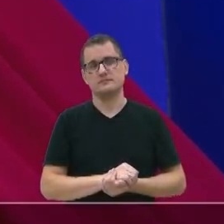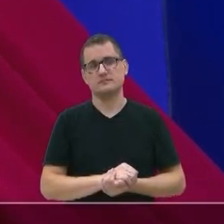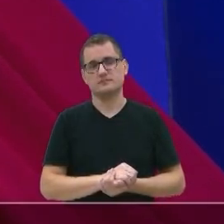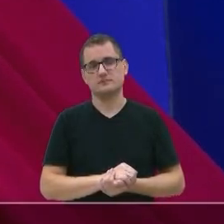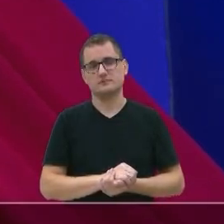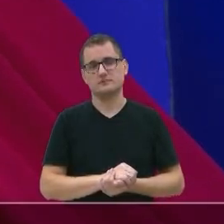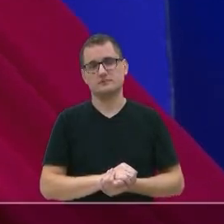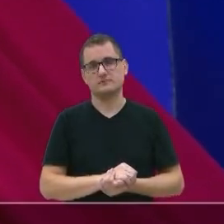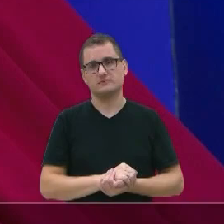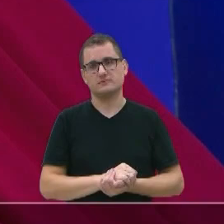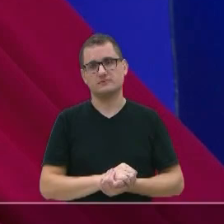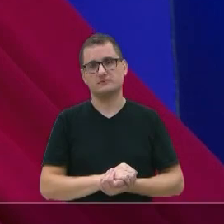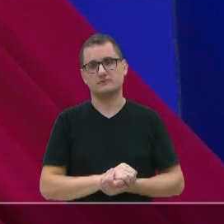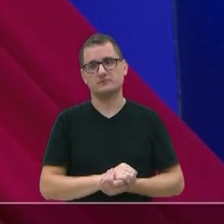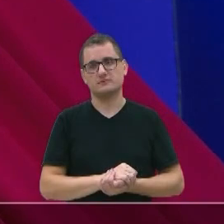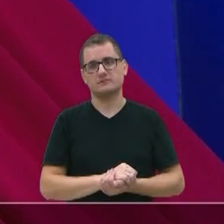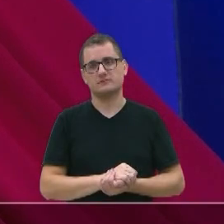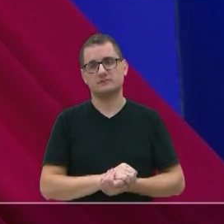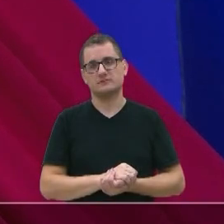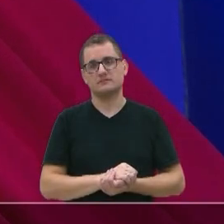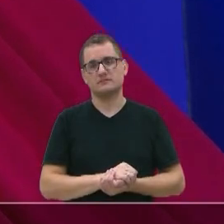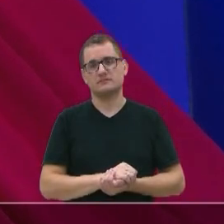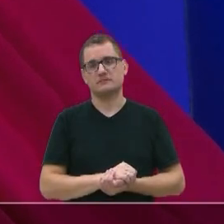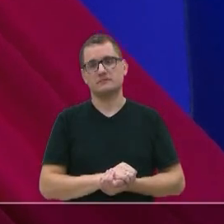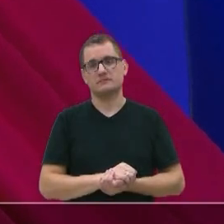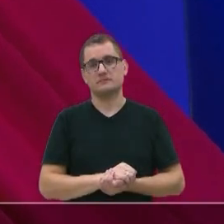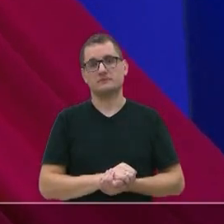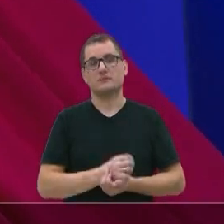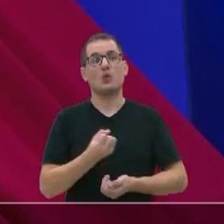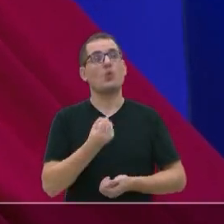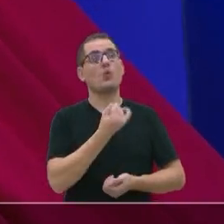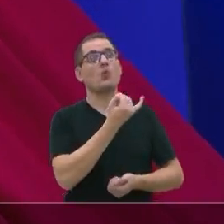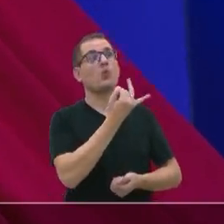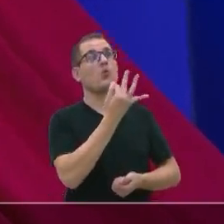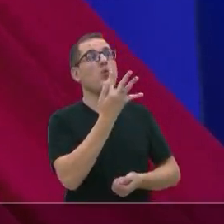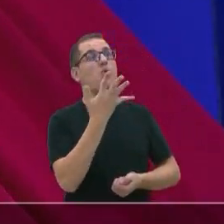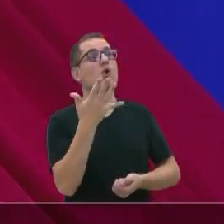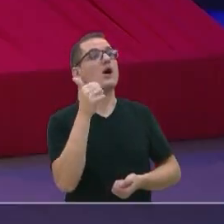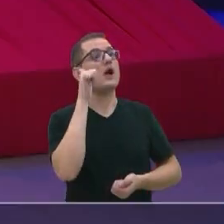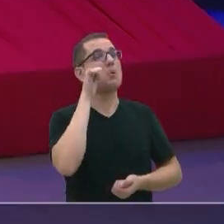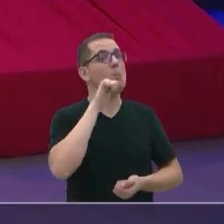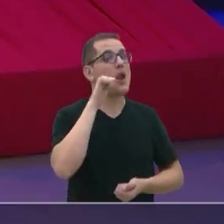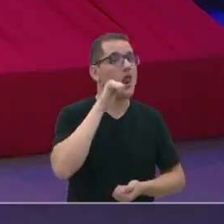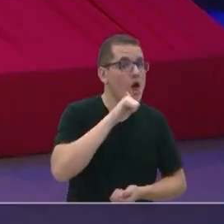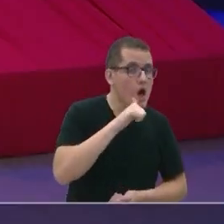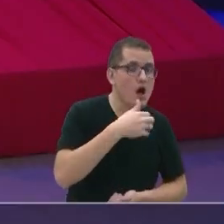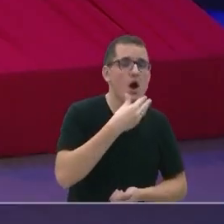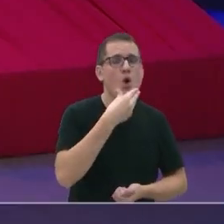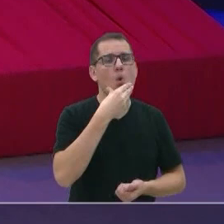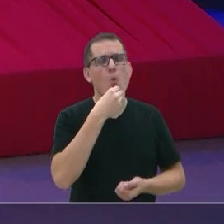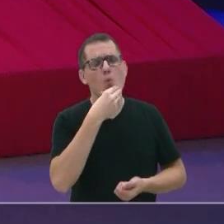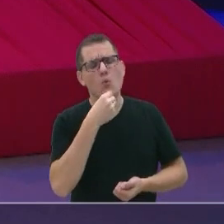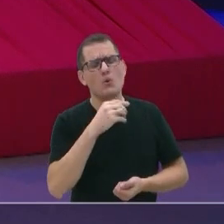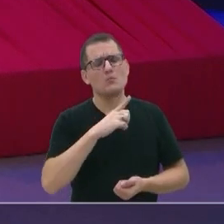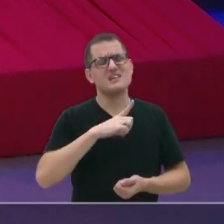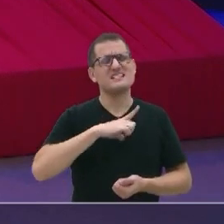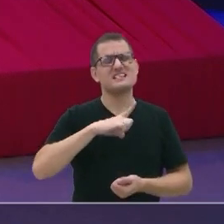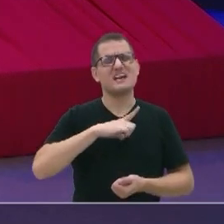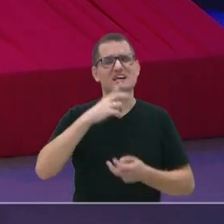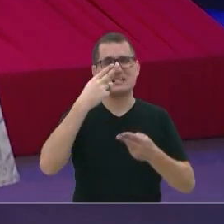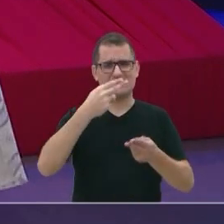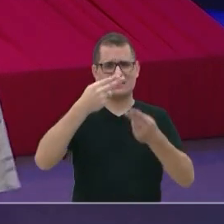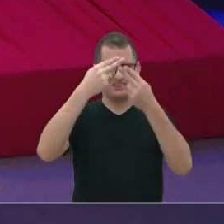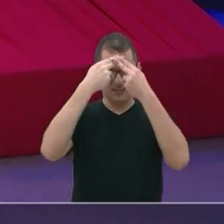quantas mulheres, homens, que carregam traumas do tempo de